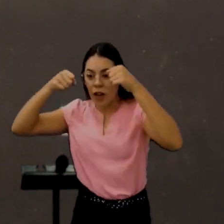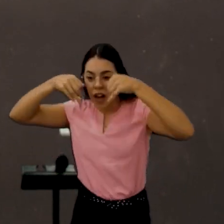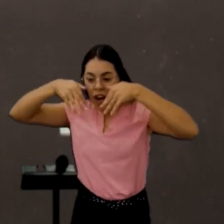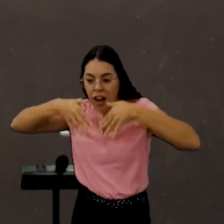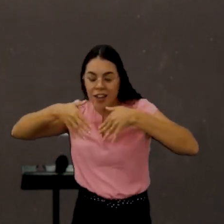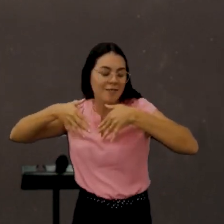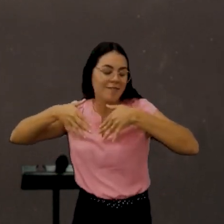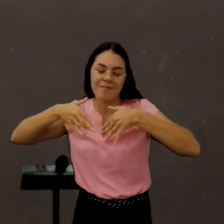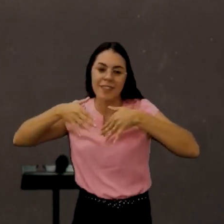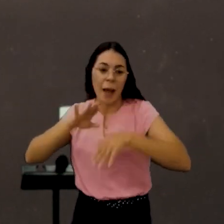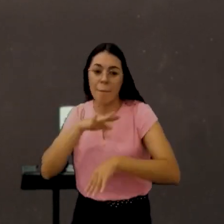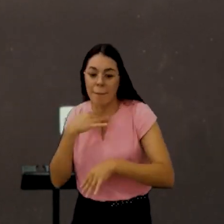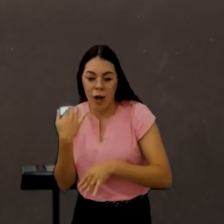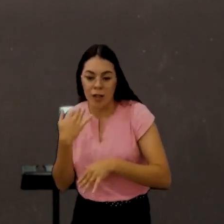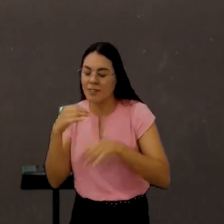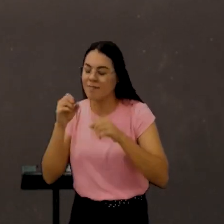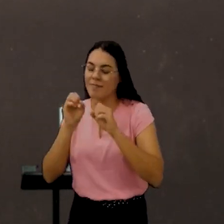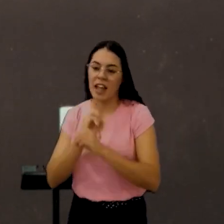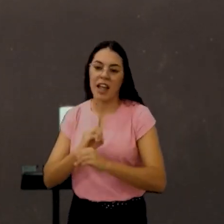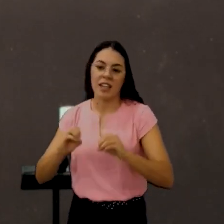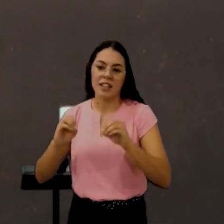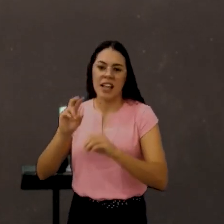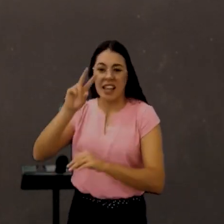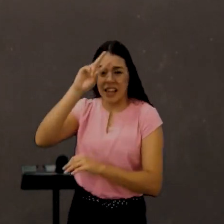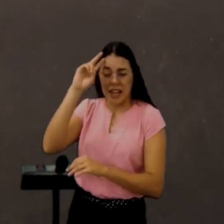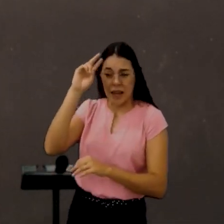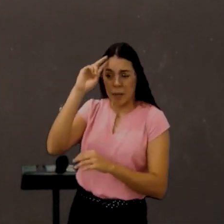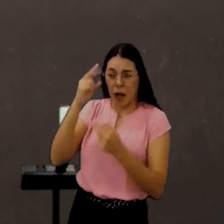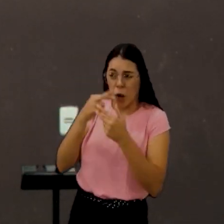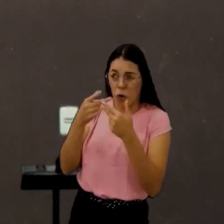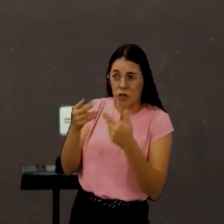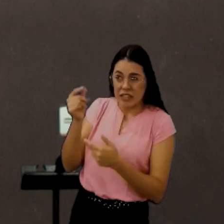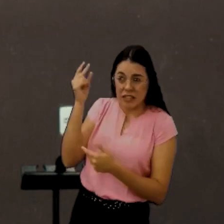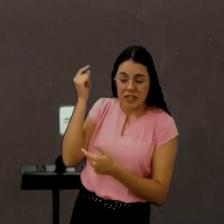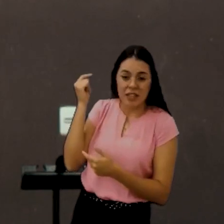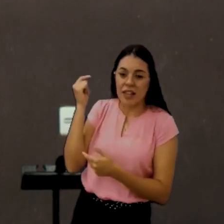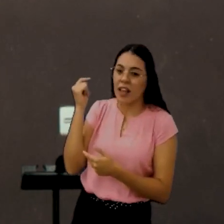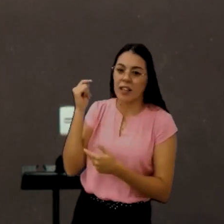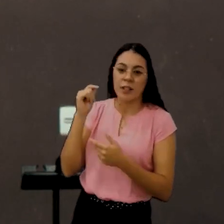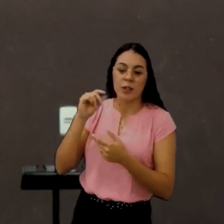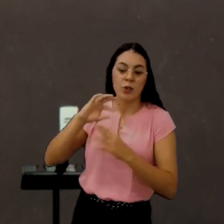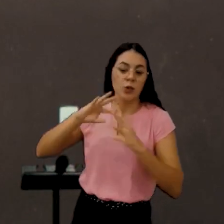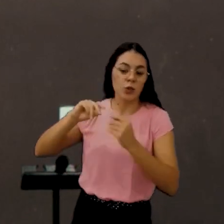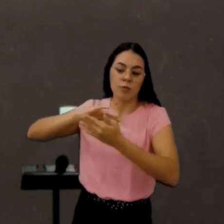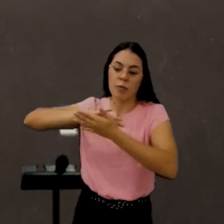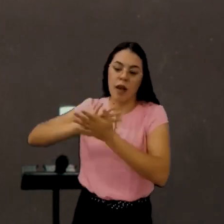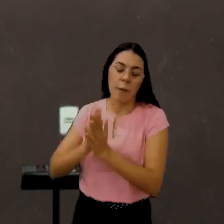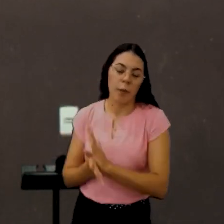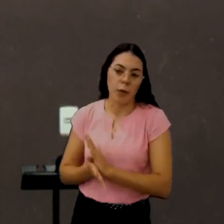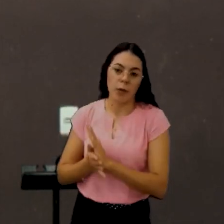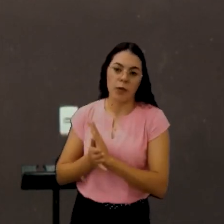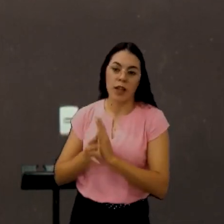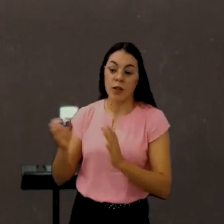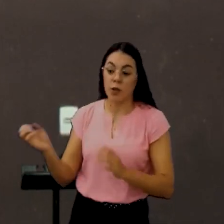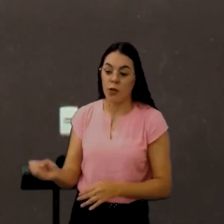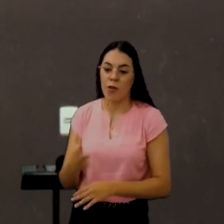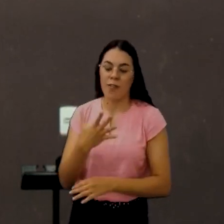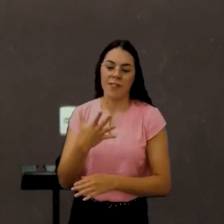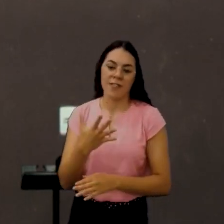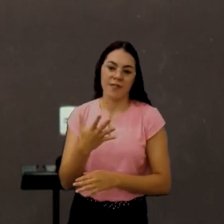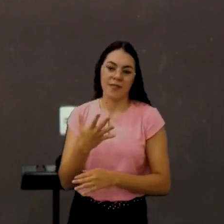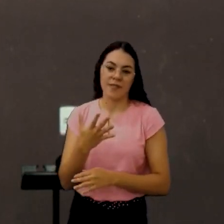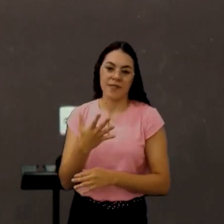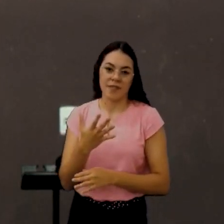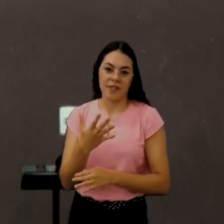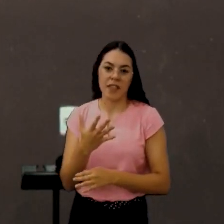existirá, não haverá mais lembrança das coisas velhas, tudo se passou, tudo se fez novo. Somos com